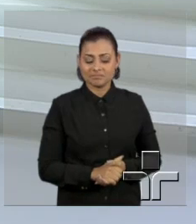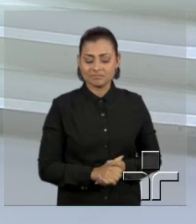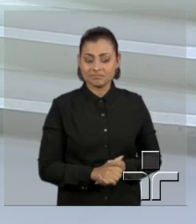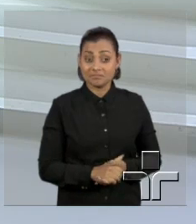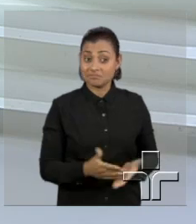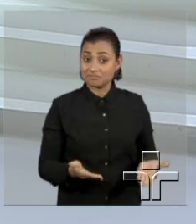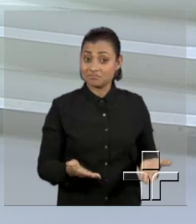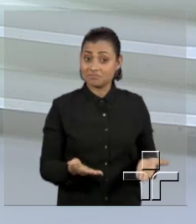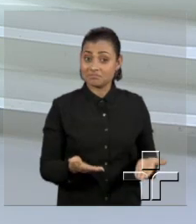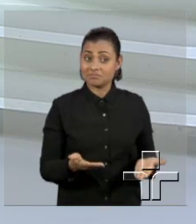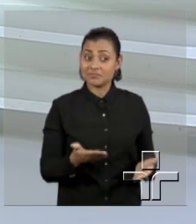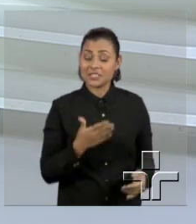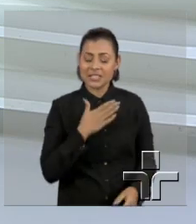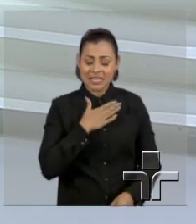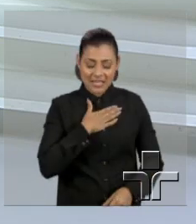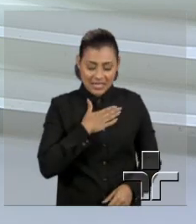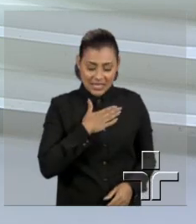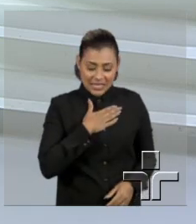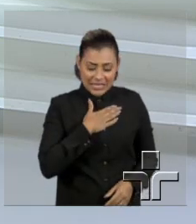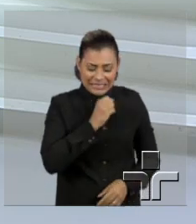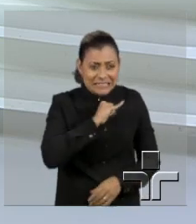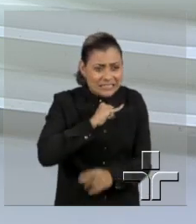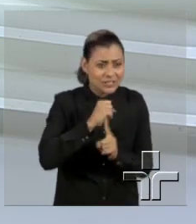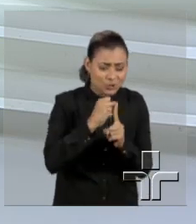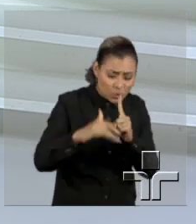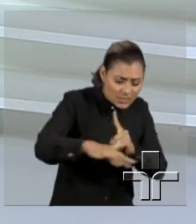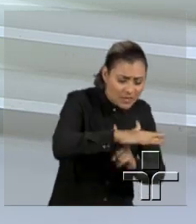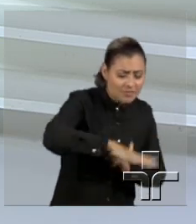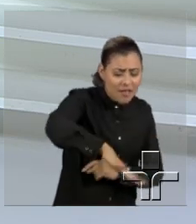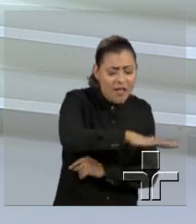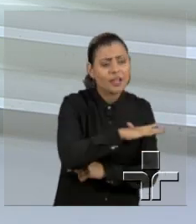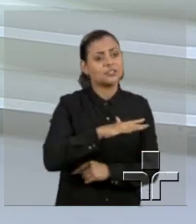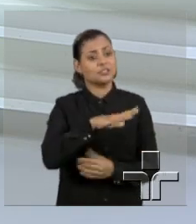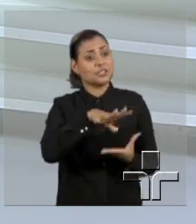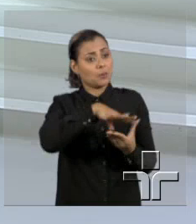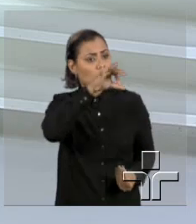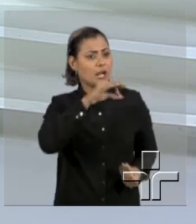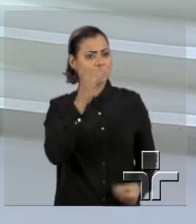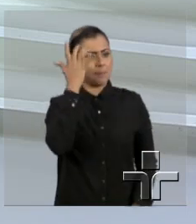quando uma sociedade amadurece democraticamente,